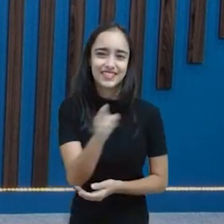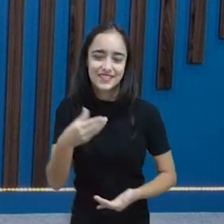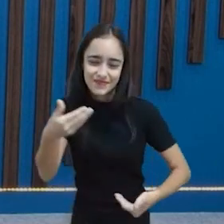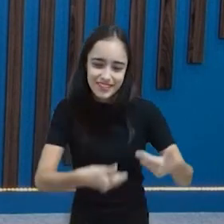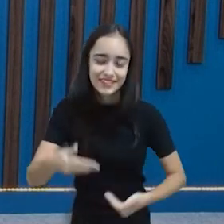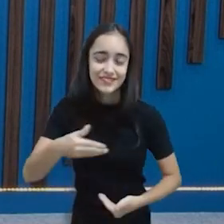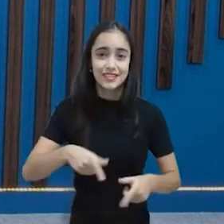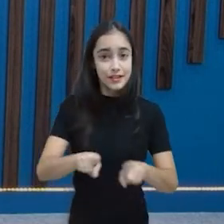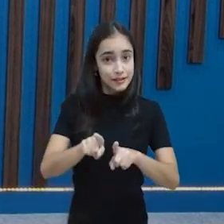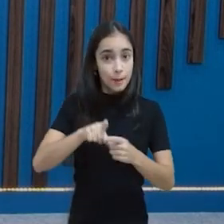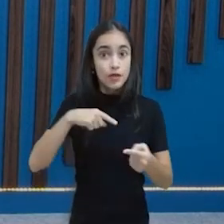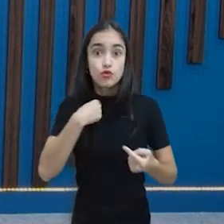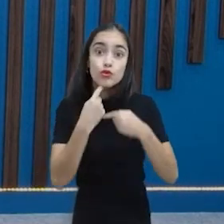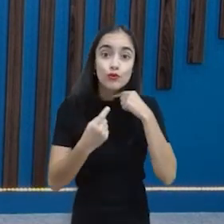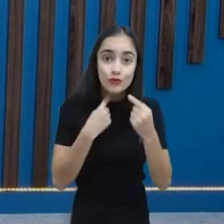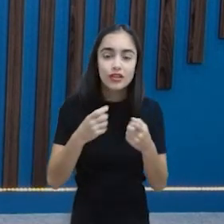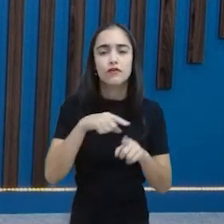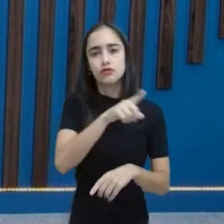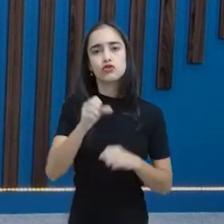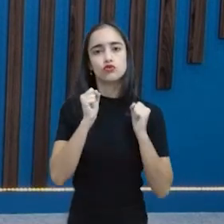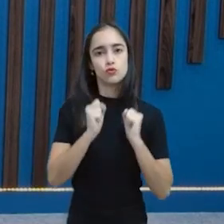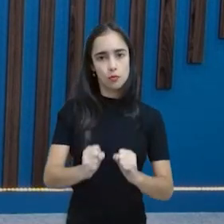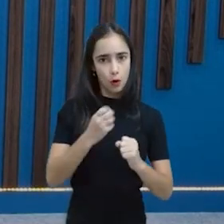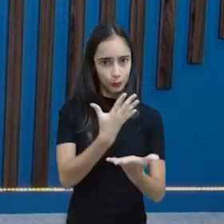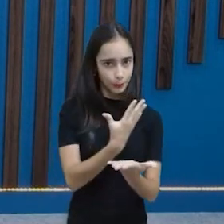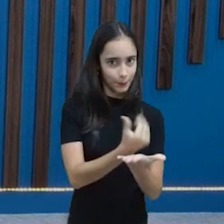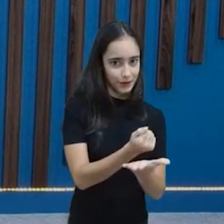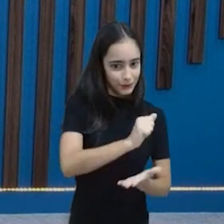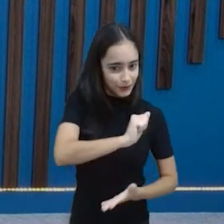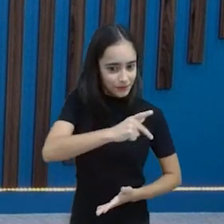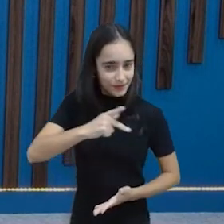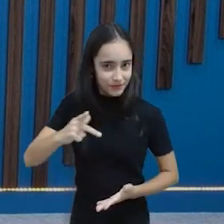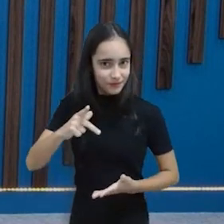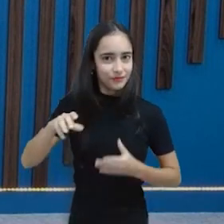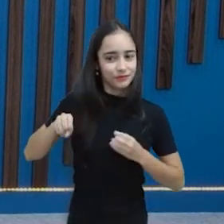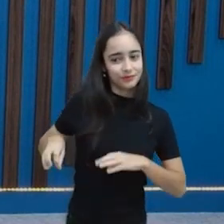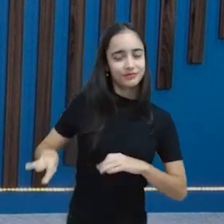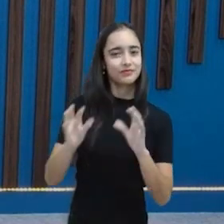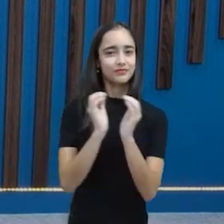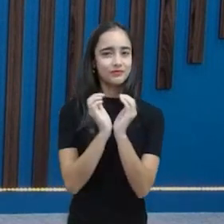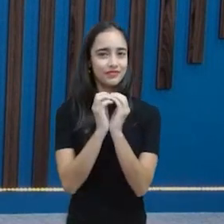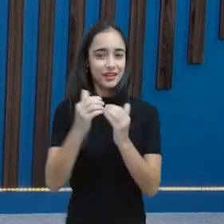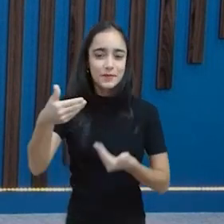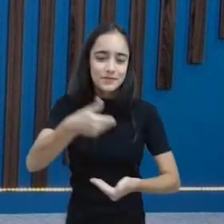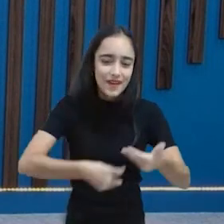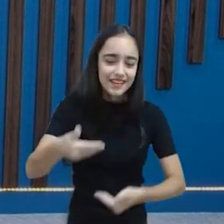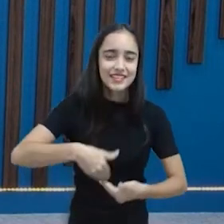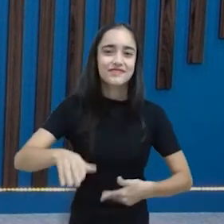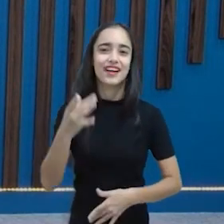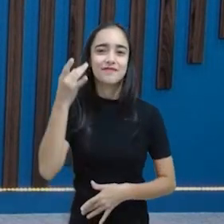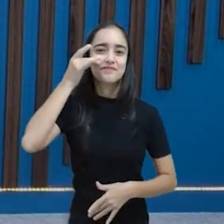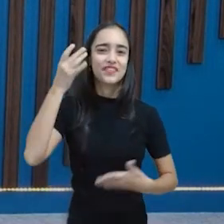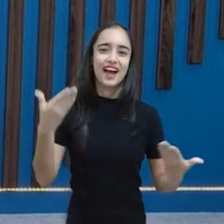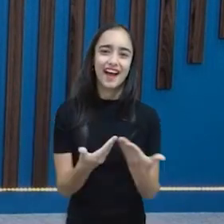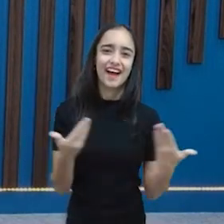dúvidas, vocês podem baixar o aplicativo do Educa Recife e interagir ao vivo com a gente. Olha